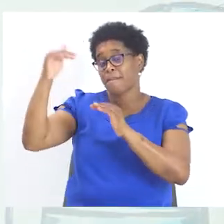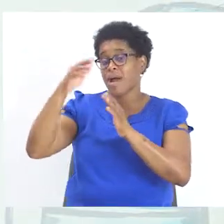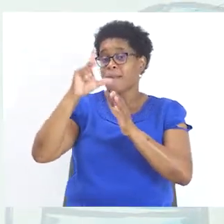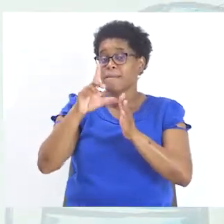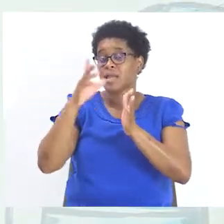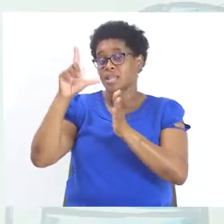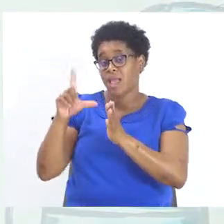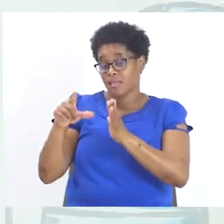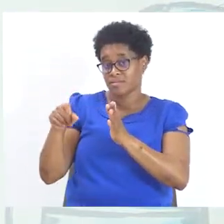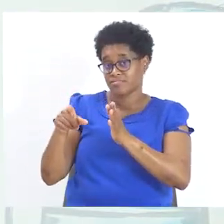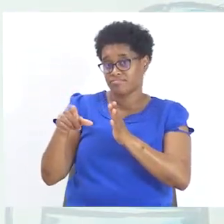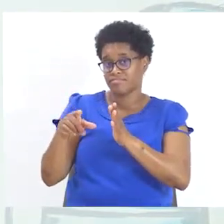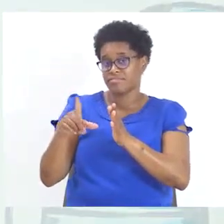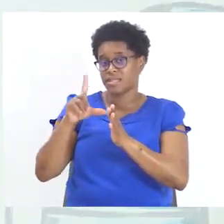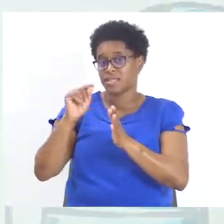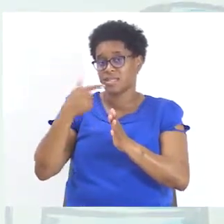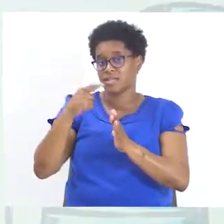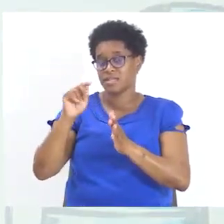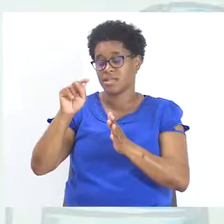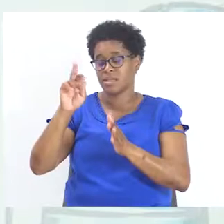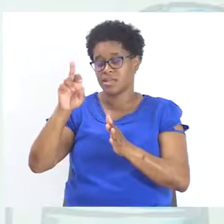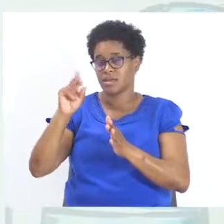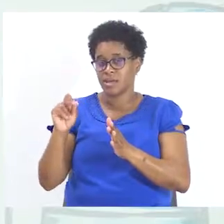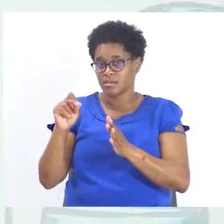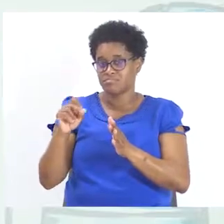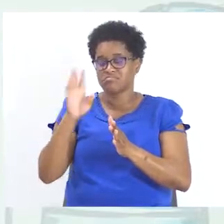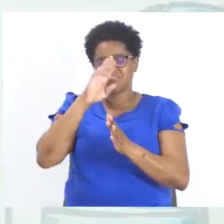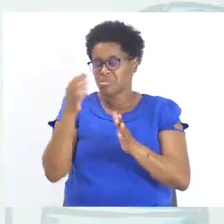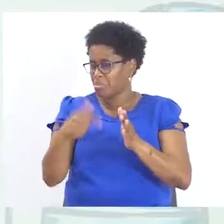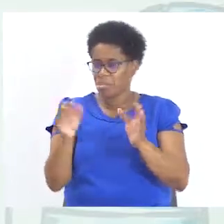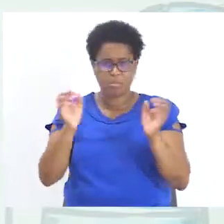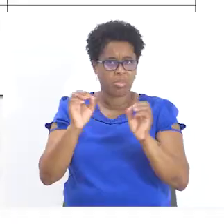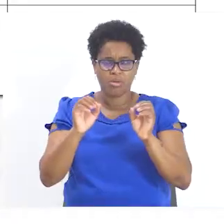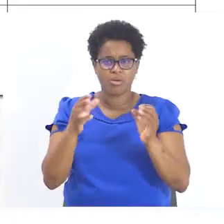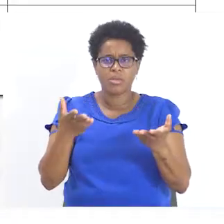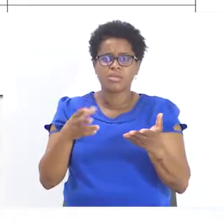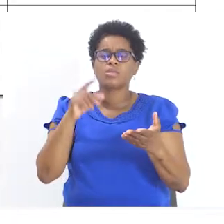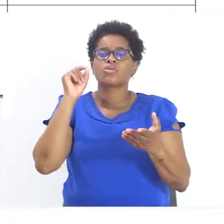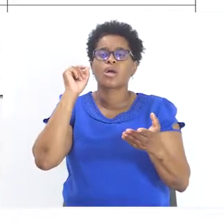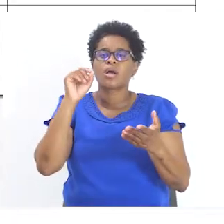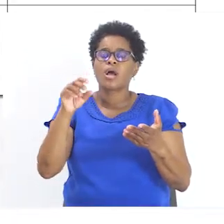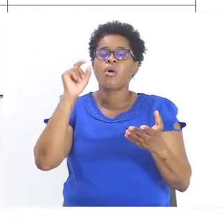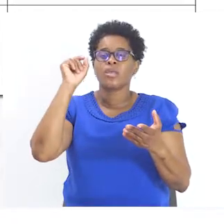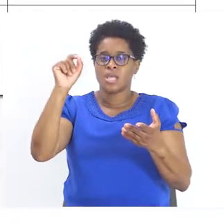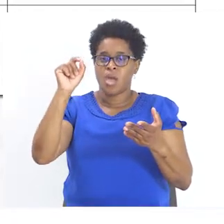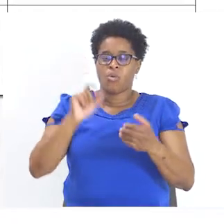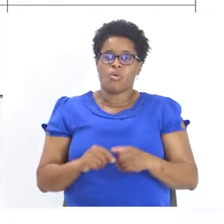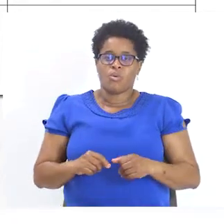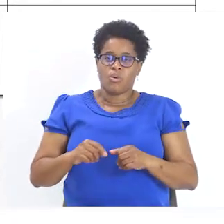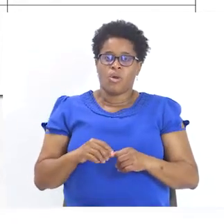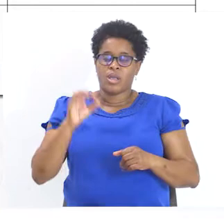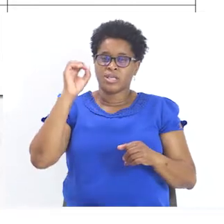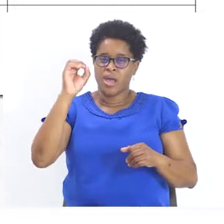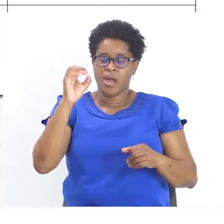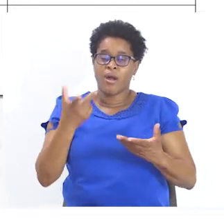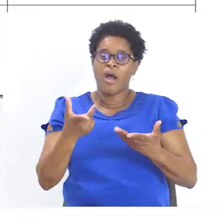grau de um monômio se encontra na parte literal. Se não tem parte literal, grau dele é 0.